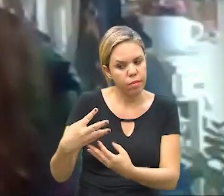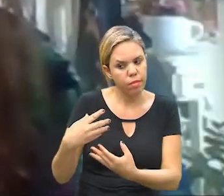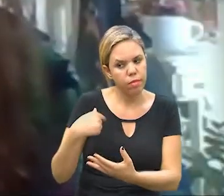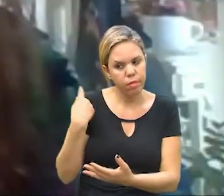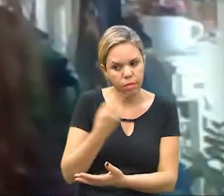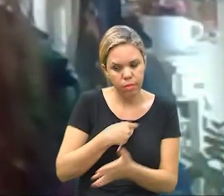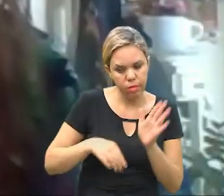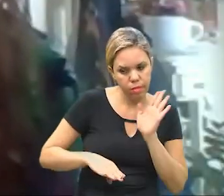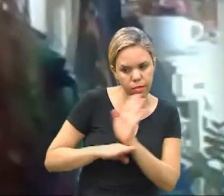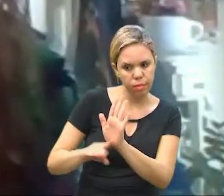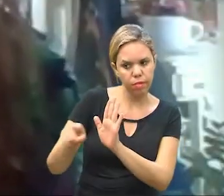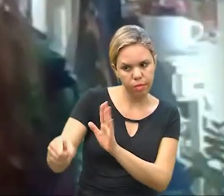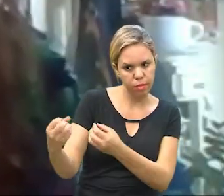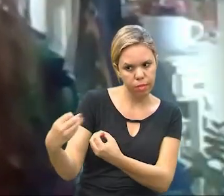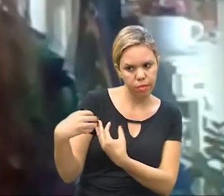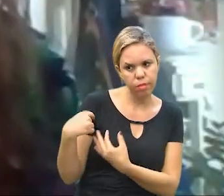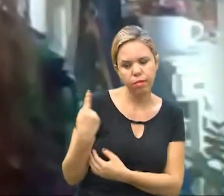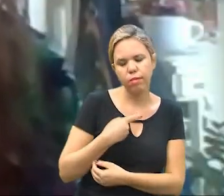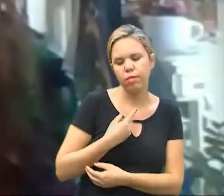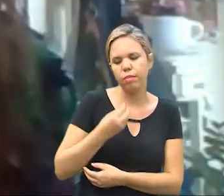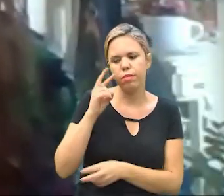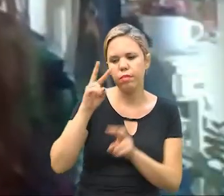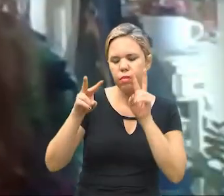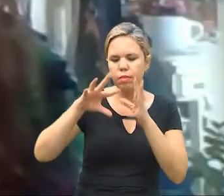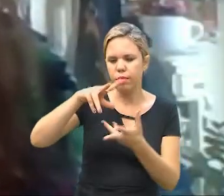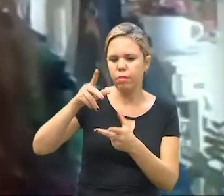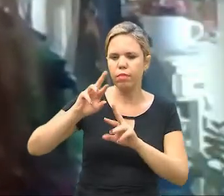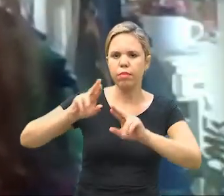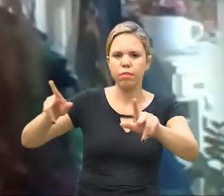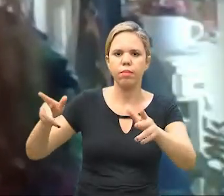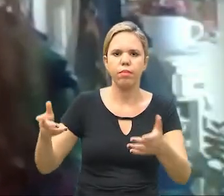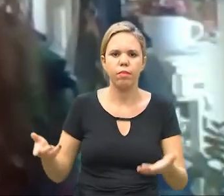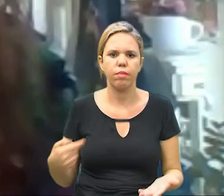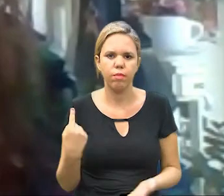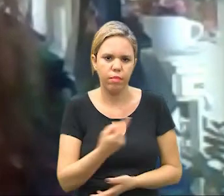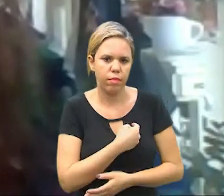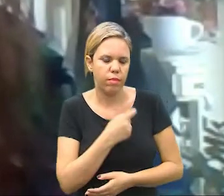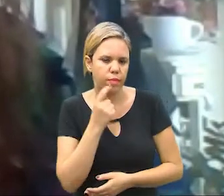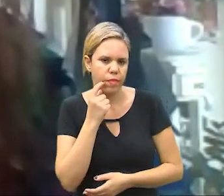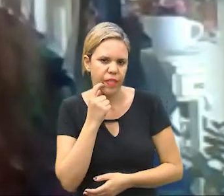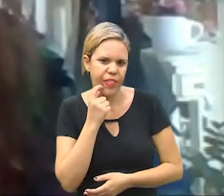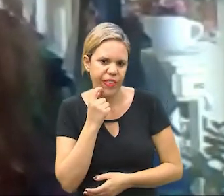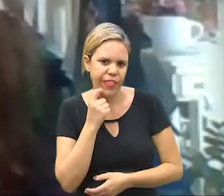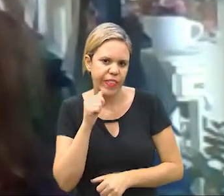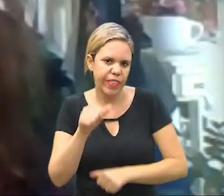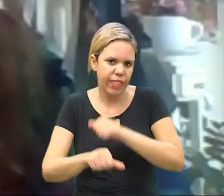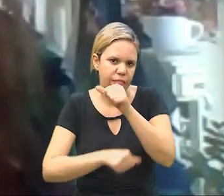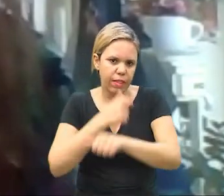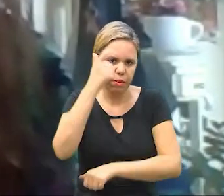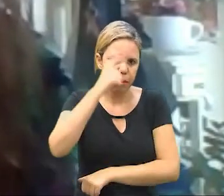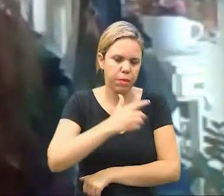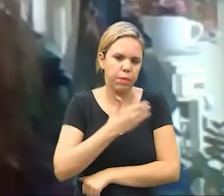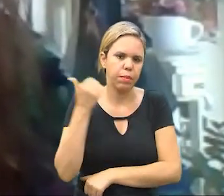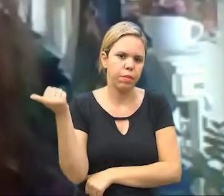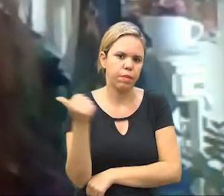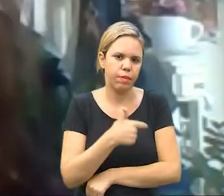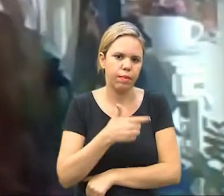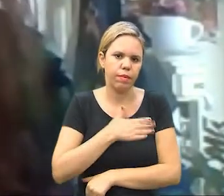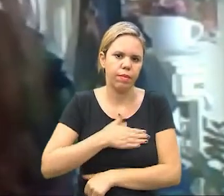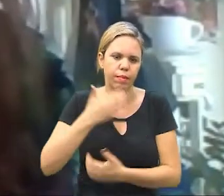muitas coisas, eles nos ajudam a ver o mundo de outra forma. E a gente se torna pessoas muito